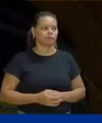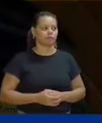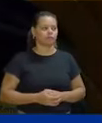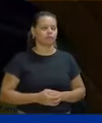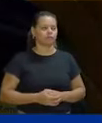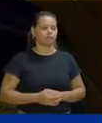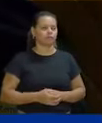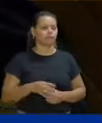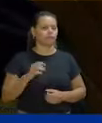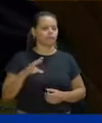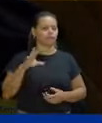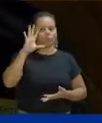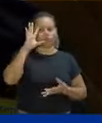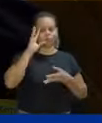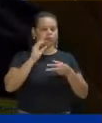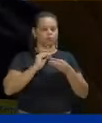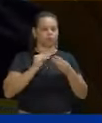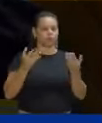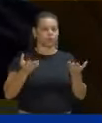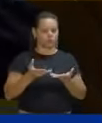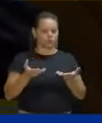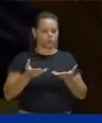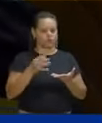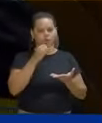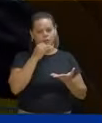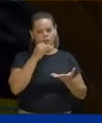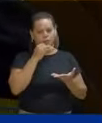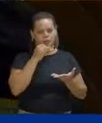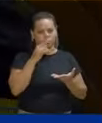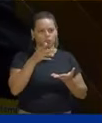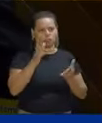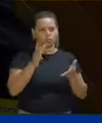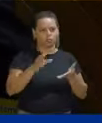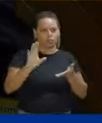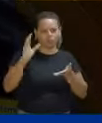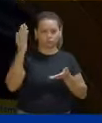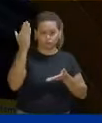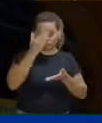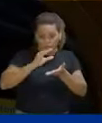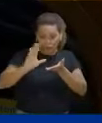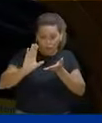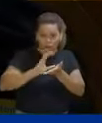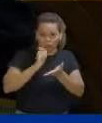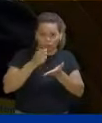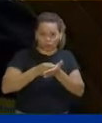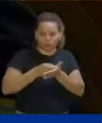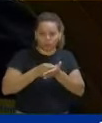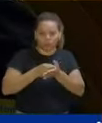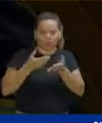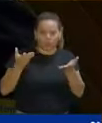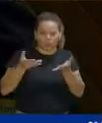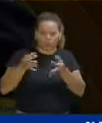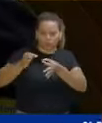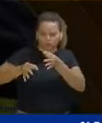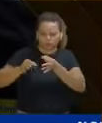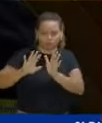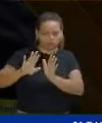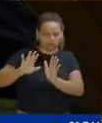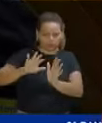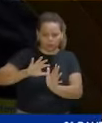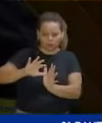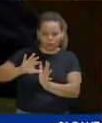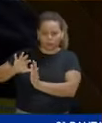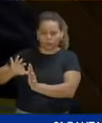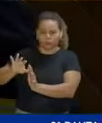frisar que nós não vamos julgar as contas. Nós vamos dar ênfase em entender se a